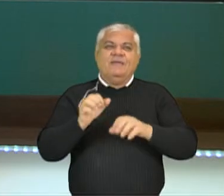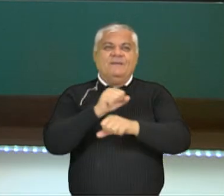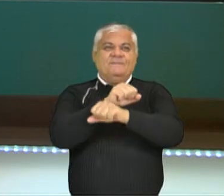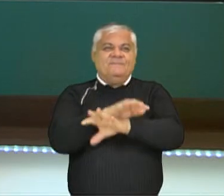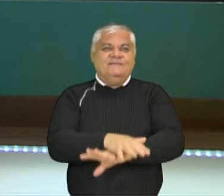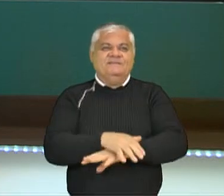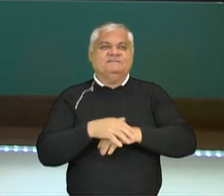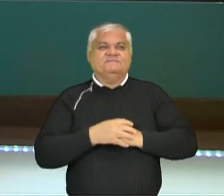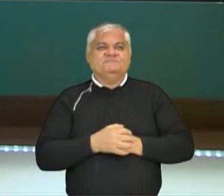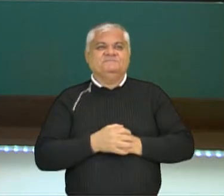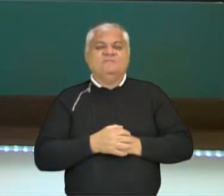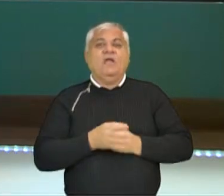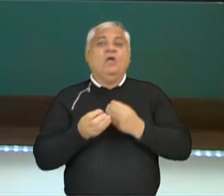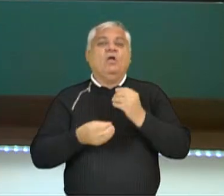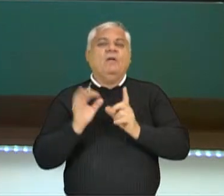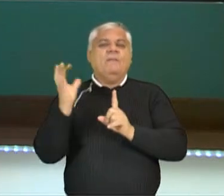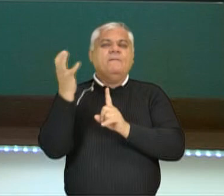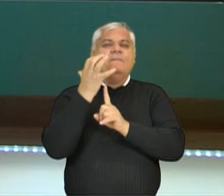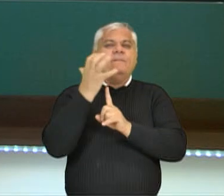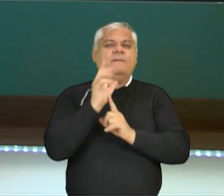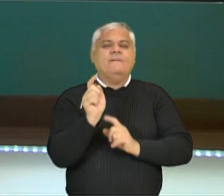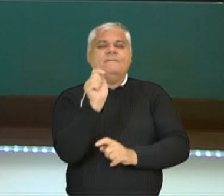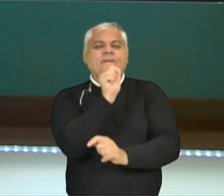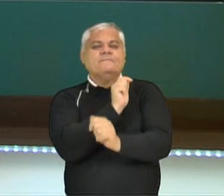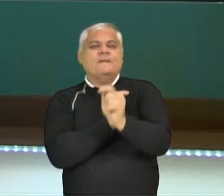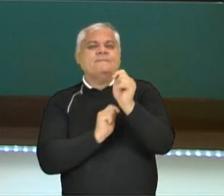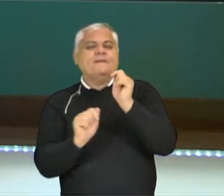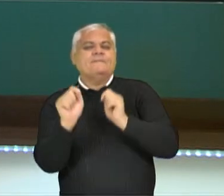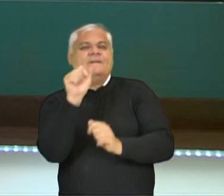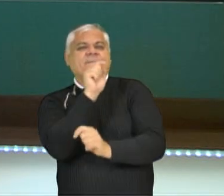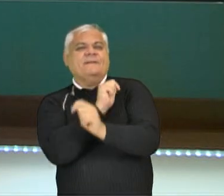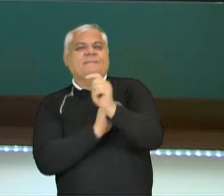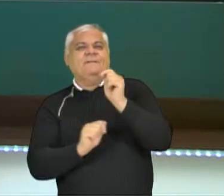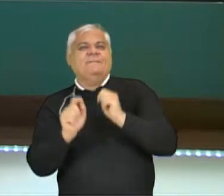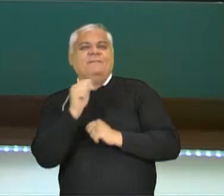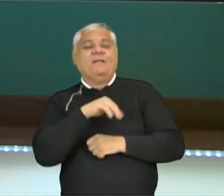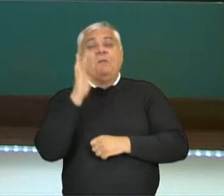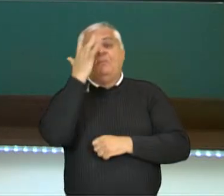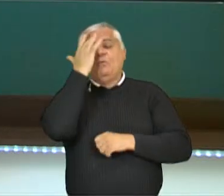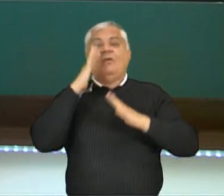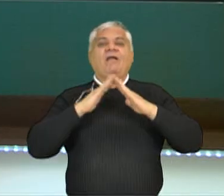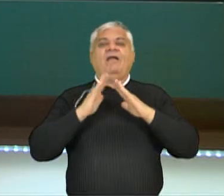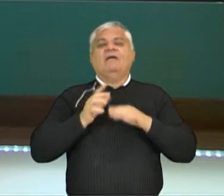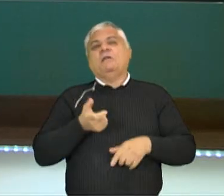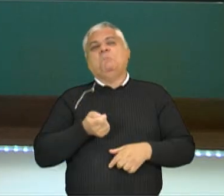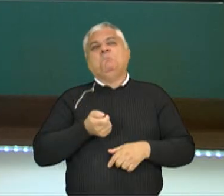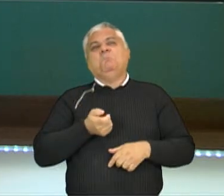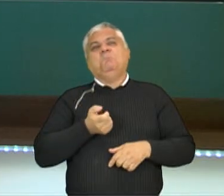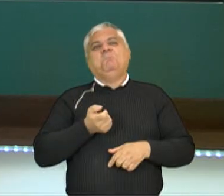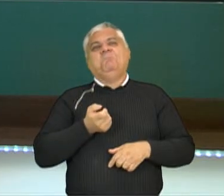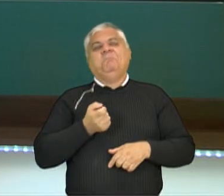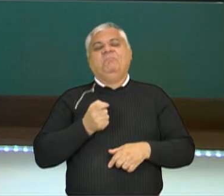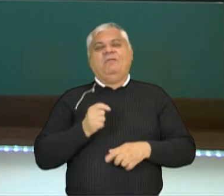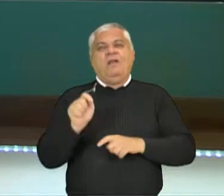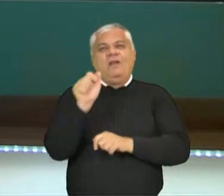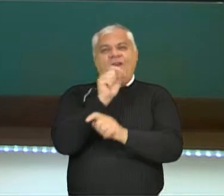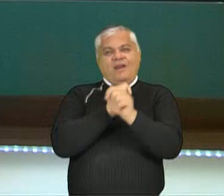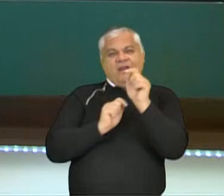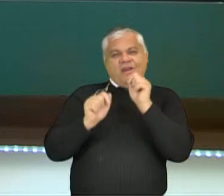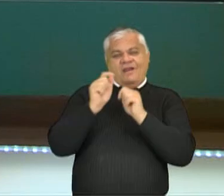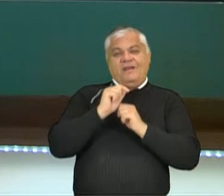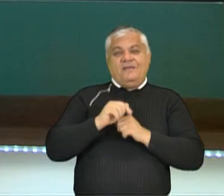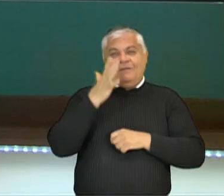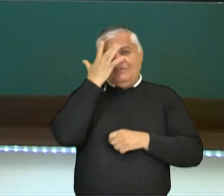né? Como que ela influencia no público que está lá em casa assistindo. Então, o atleta está aqui, ó, sem